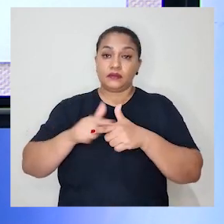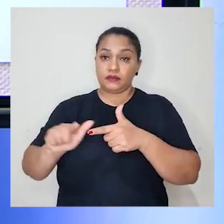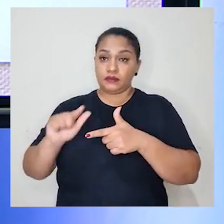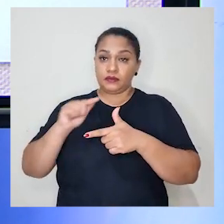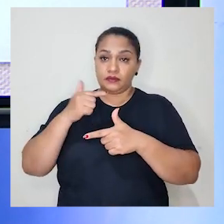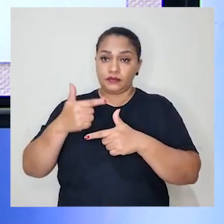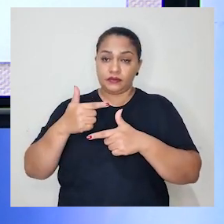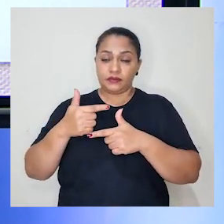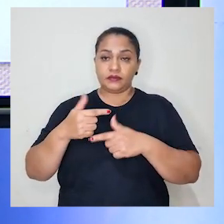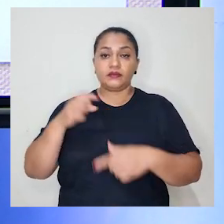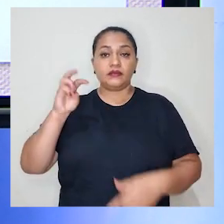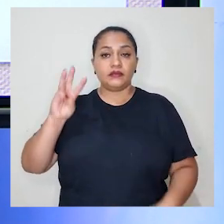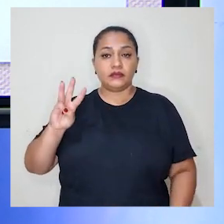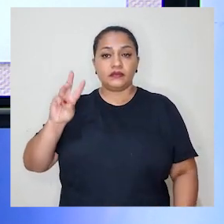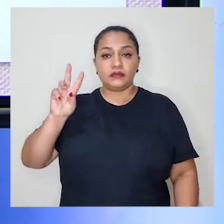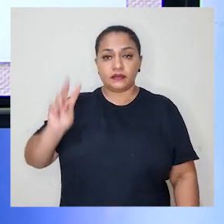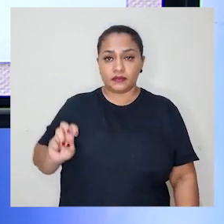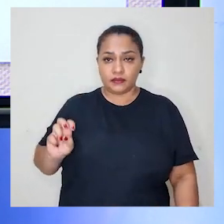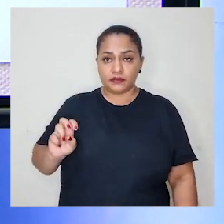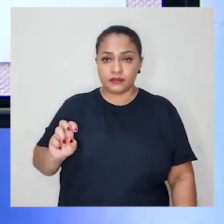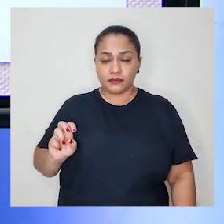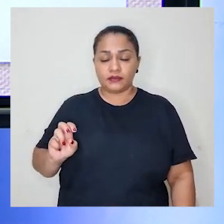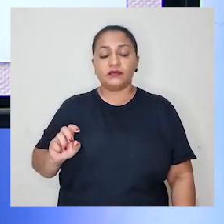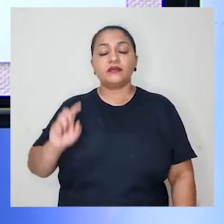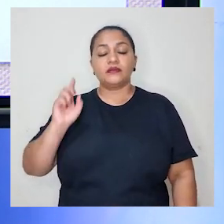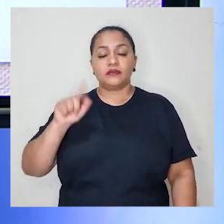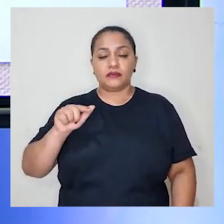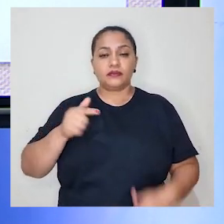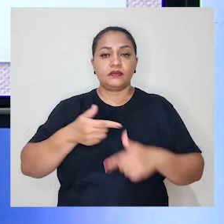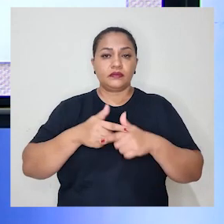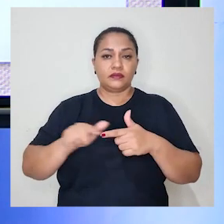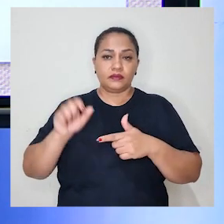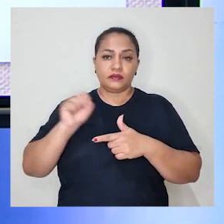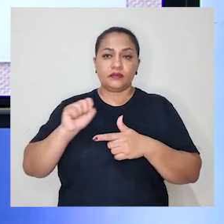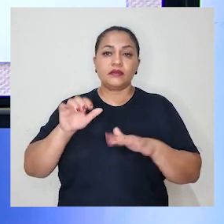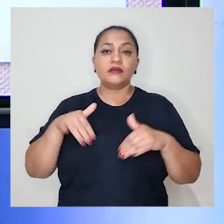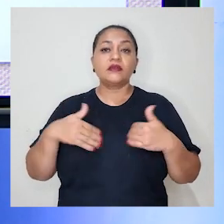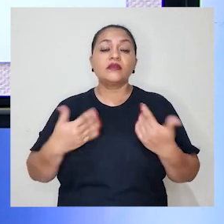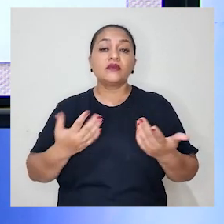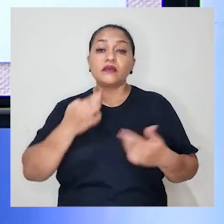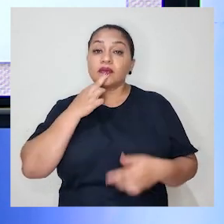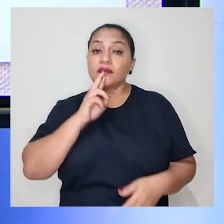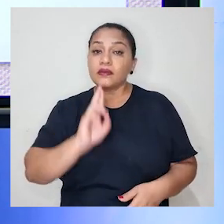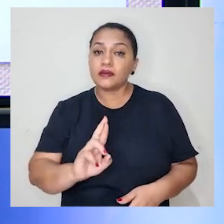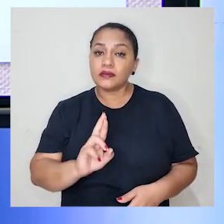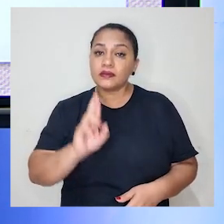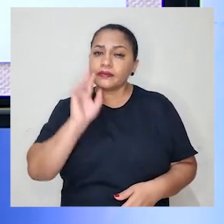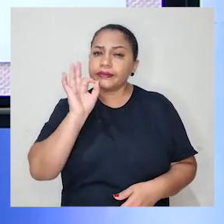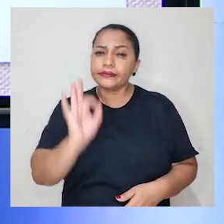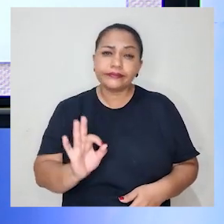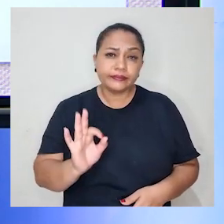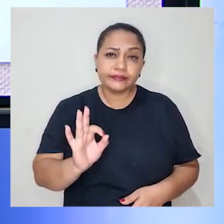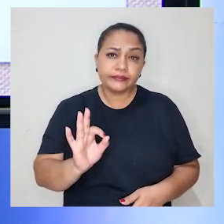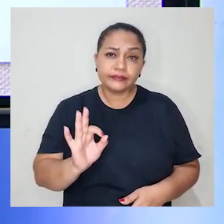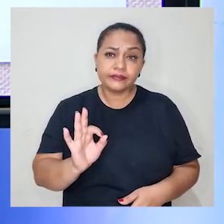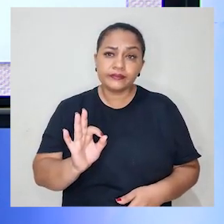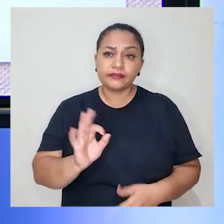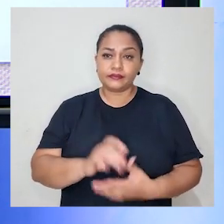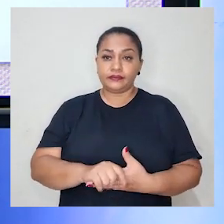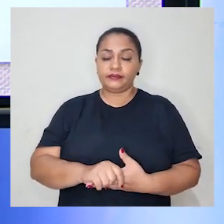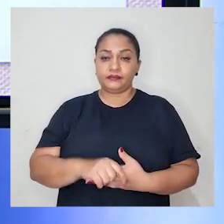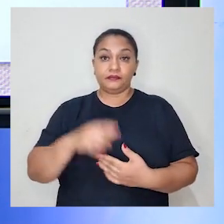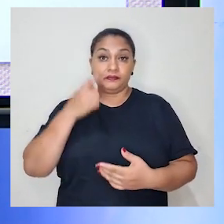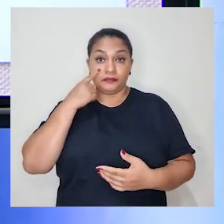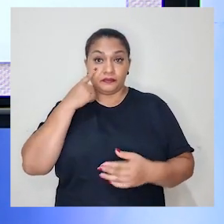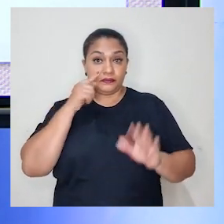2 3 vezes. Então 288 é divisível por 8. Então qual é a resposta certa? Vamos